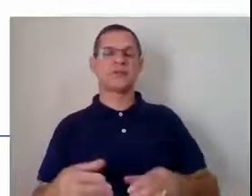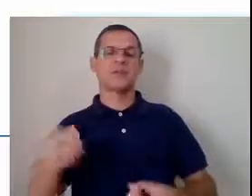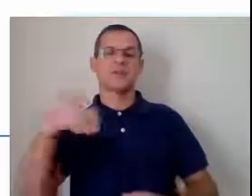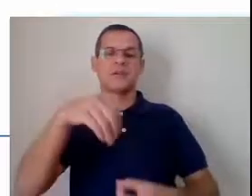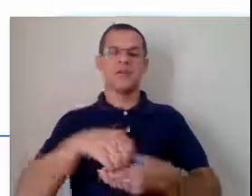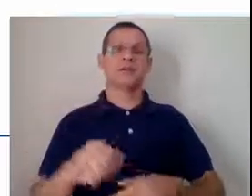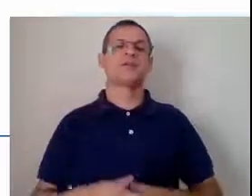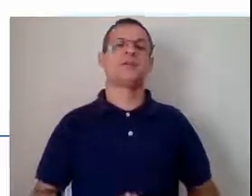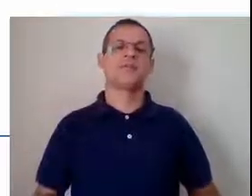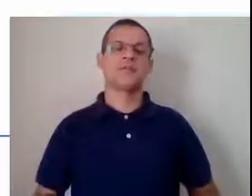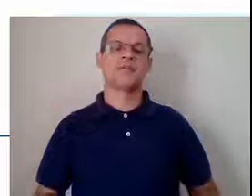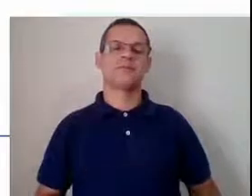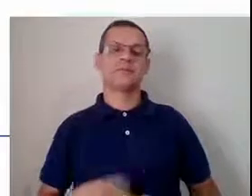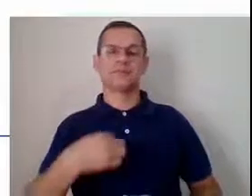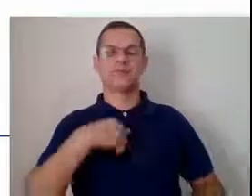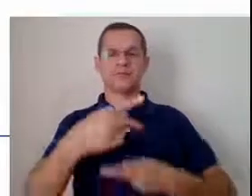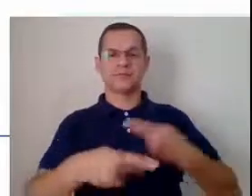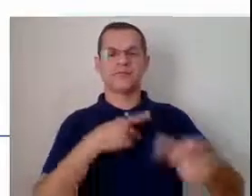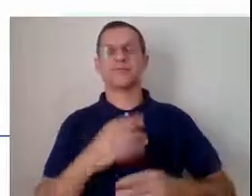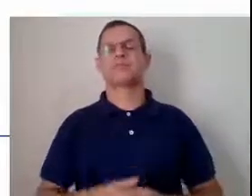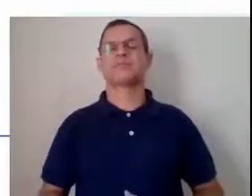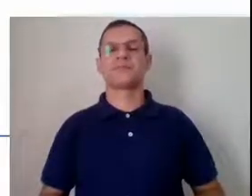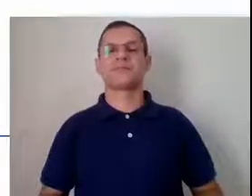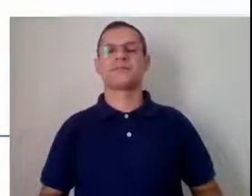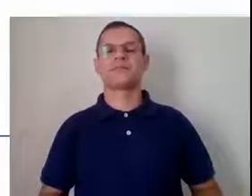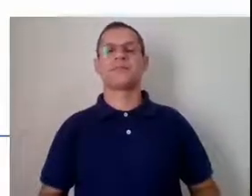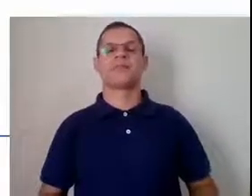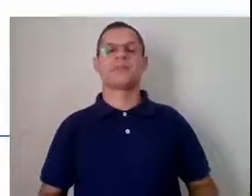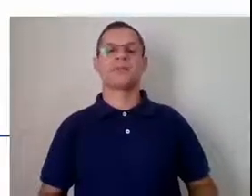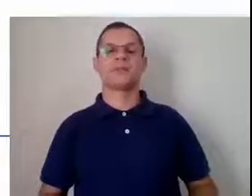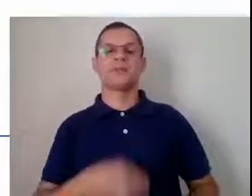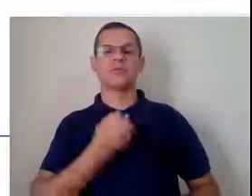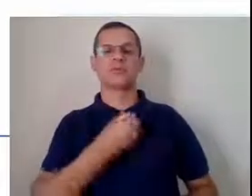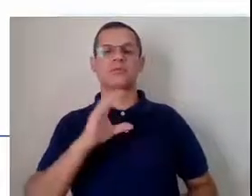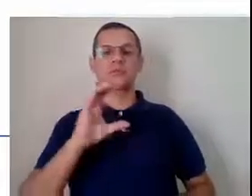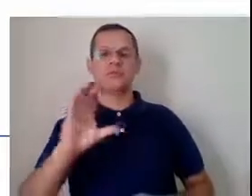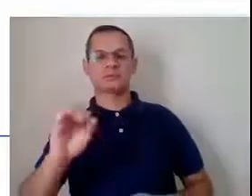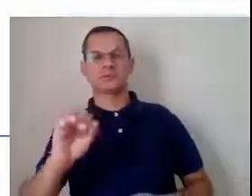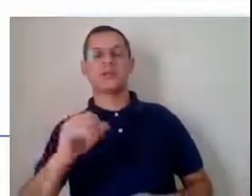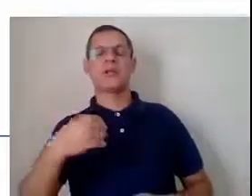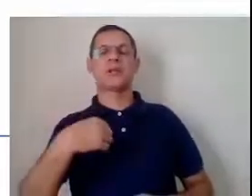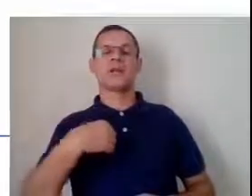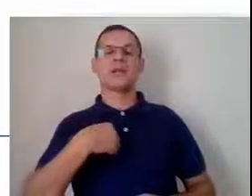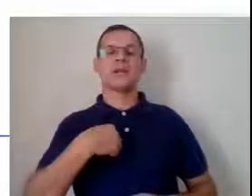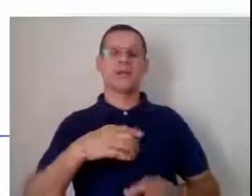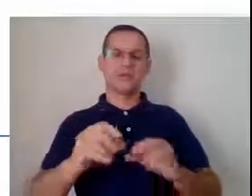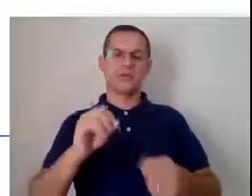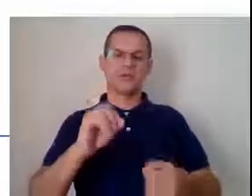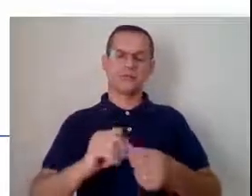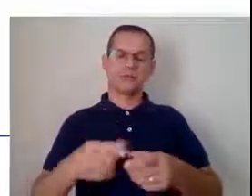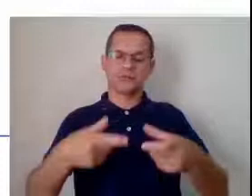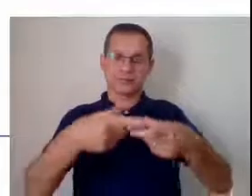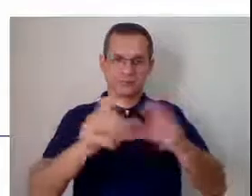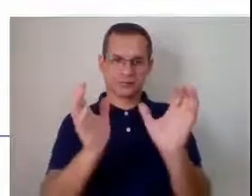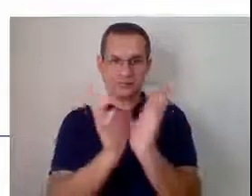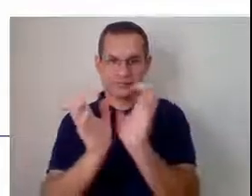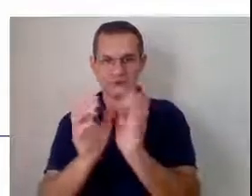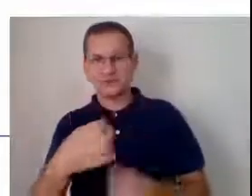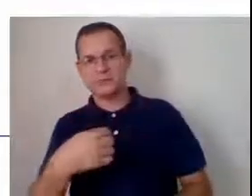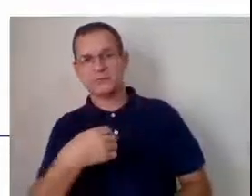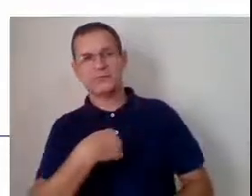contido, né? Quando eu falo do elemento 0. Então, o que eu formei de subconjunto? Eu